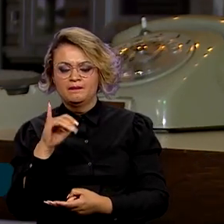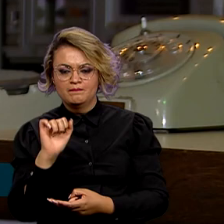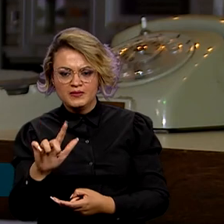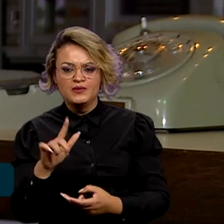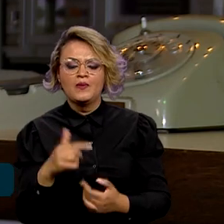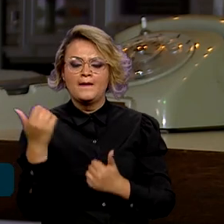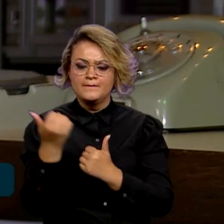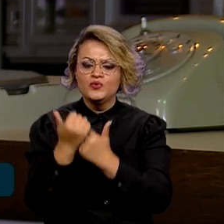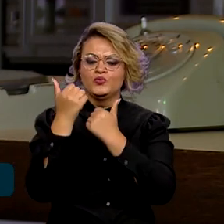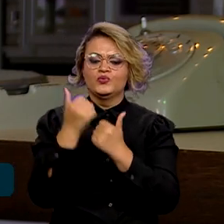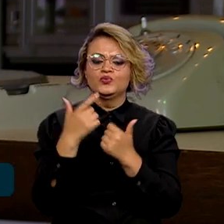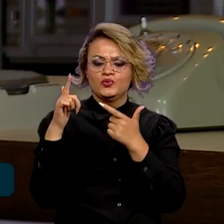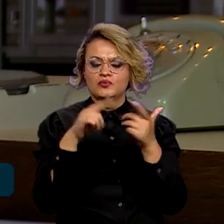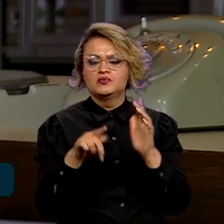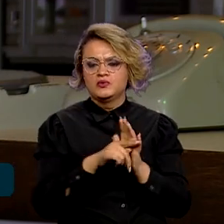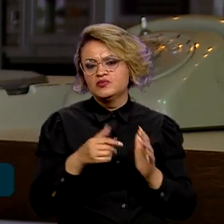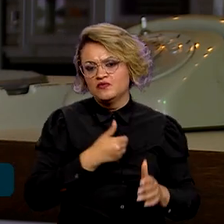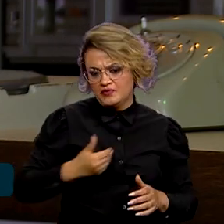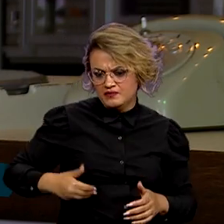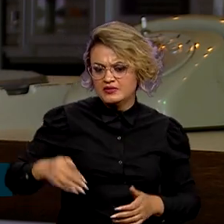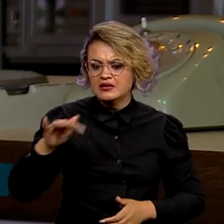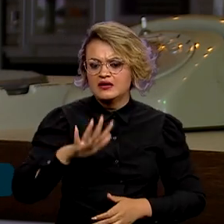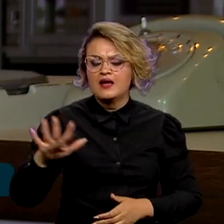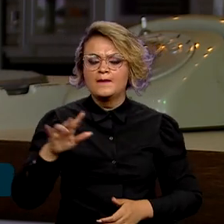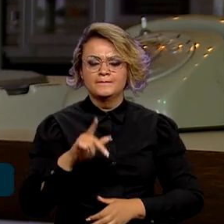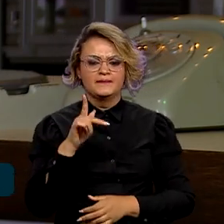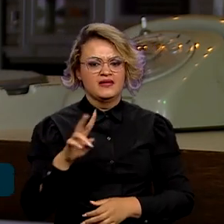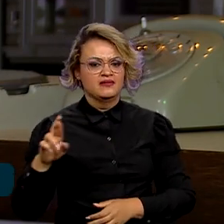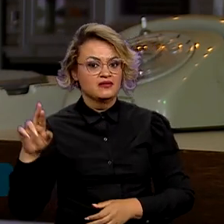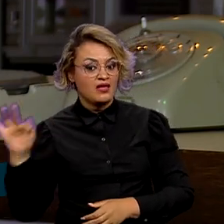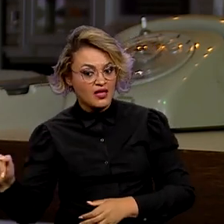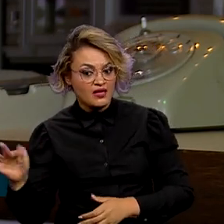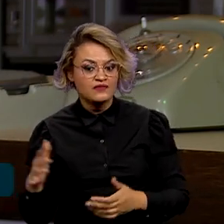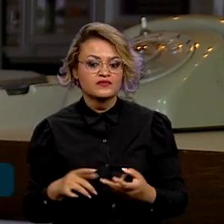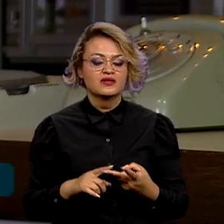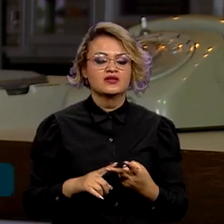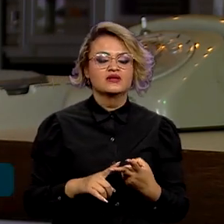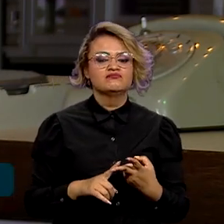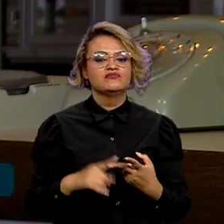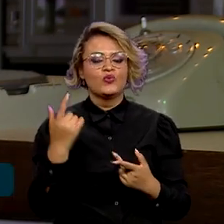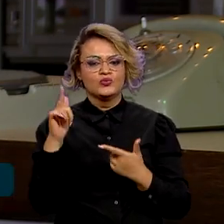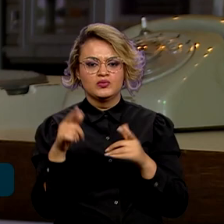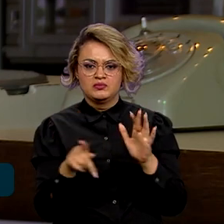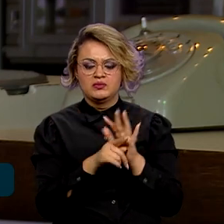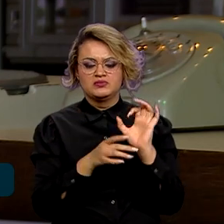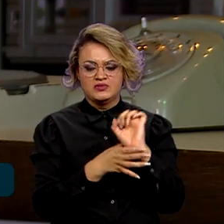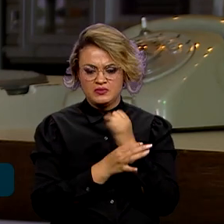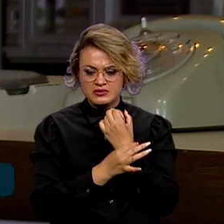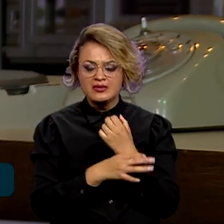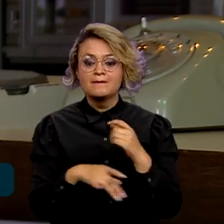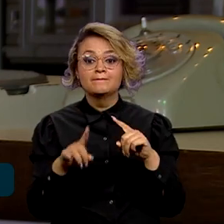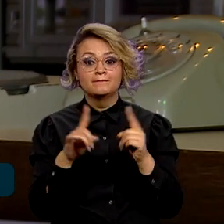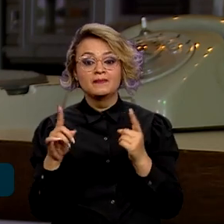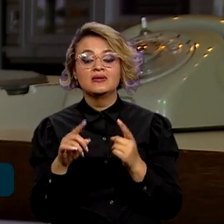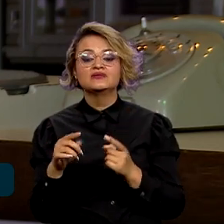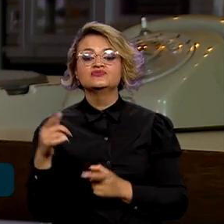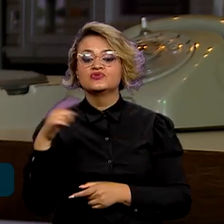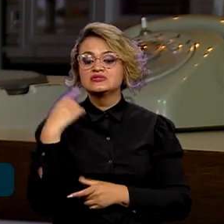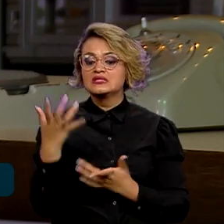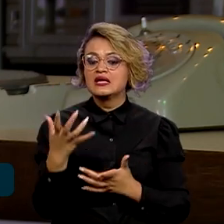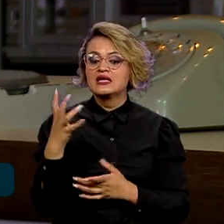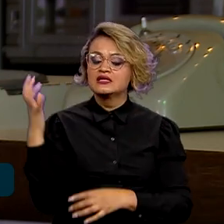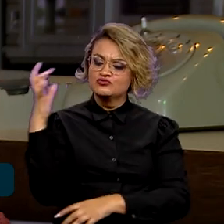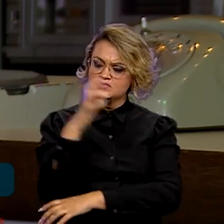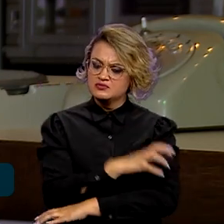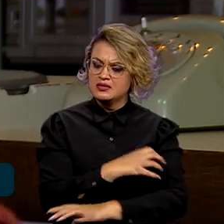FUNAI e de outros órgãos do governo federal, da PRF, da Força Nacional de Segurança. Mas nós queremos que o